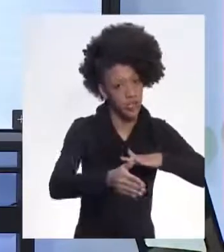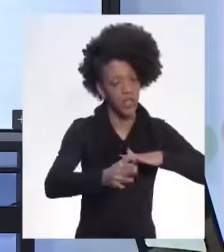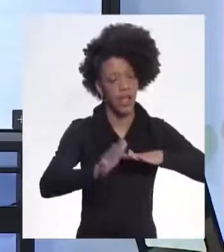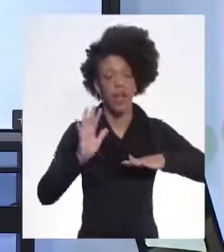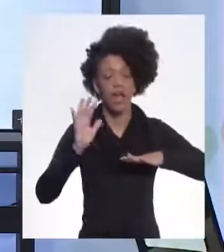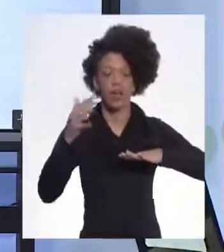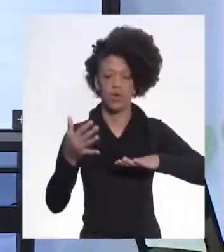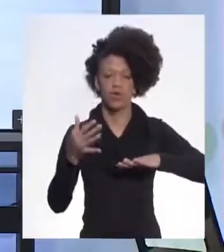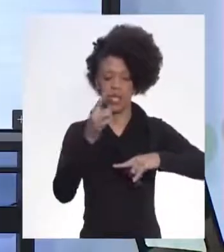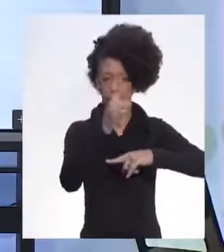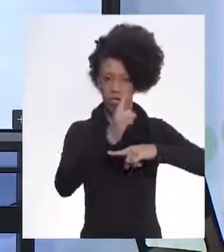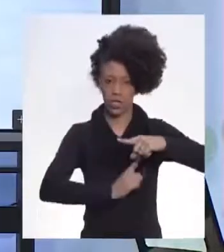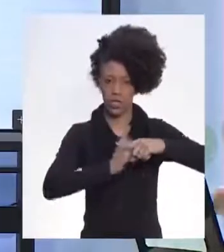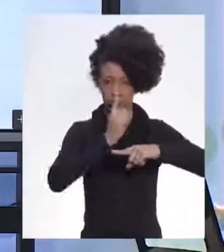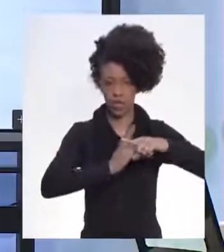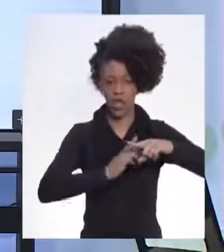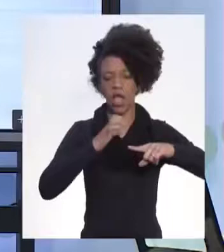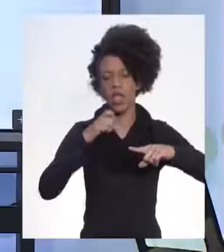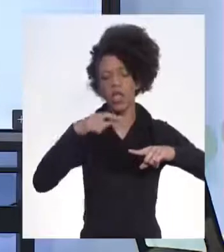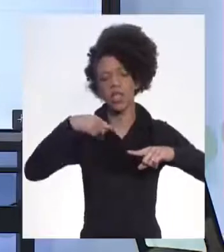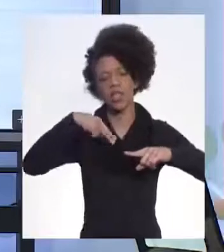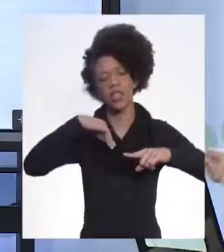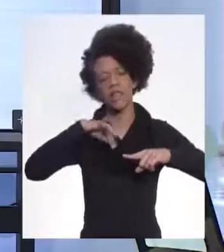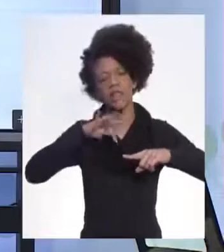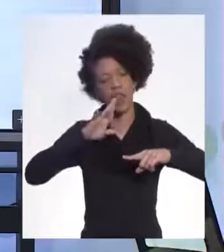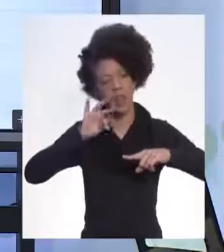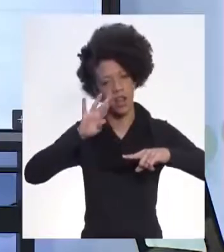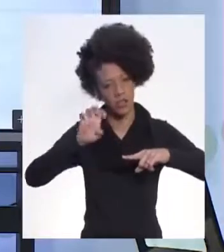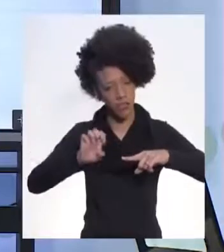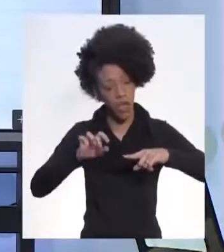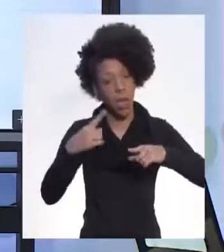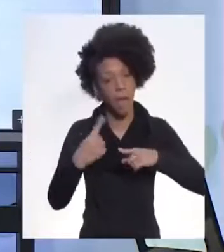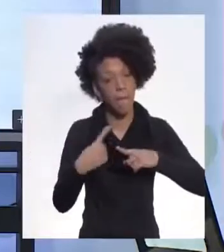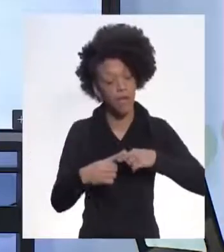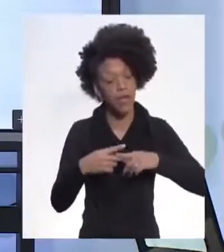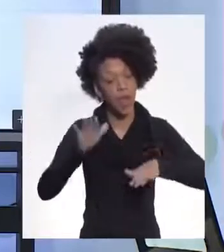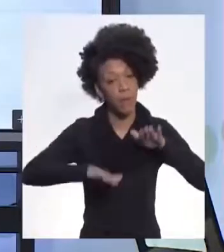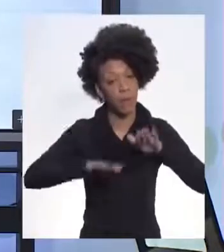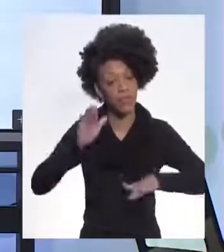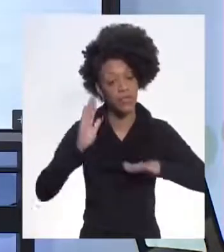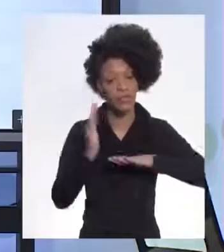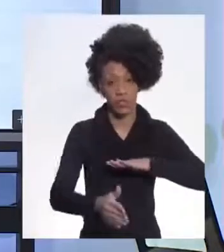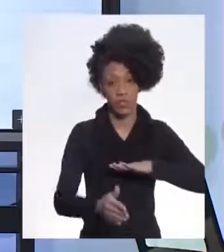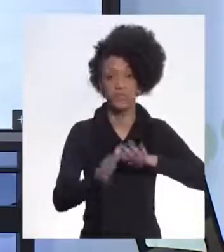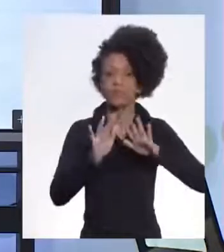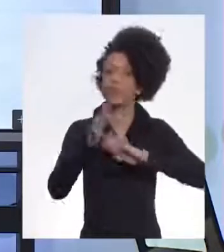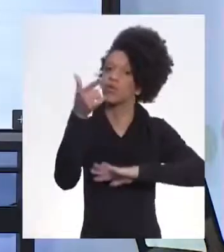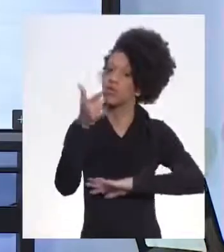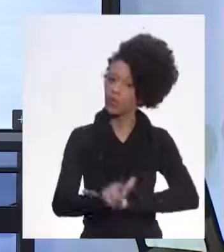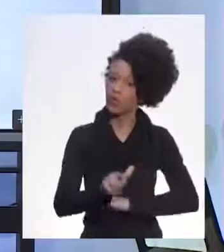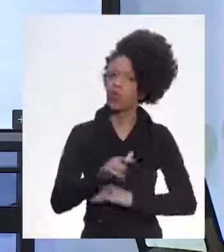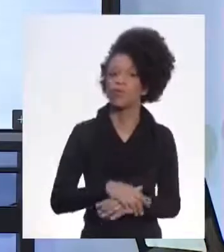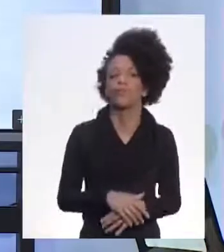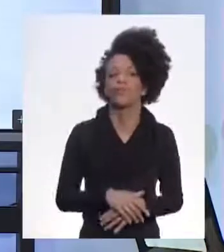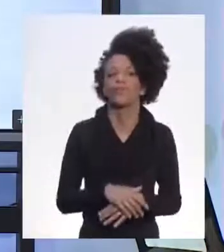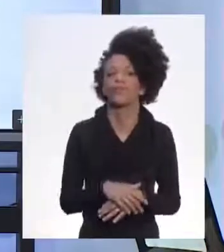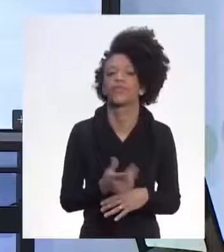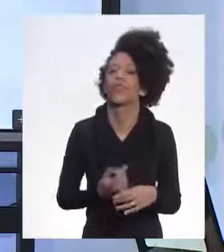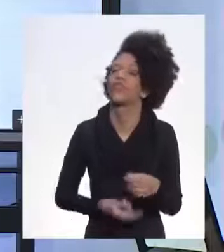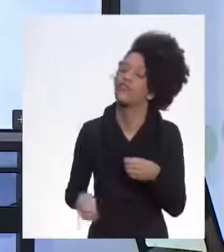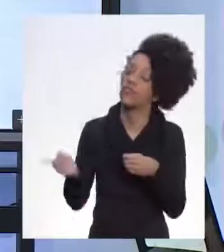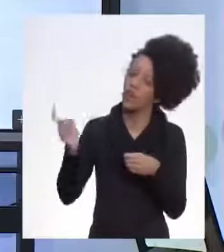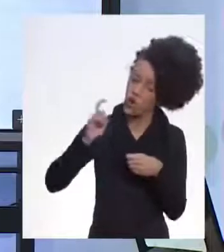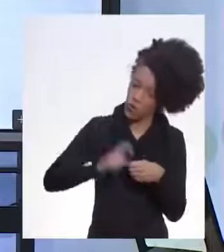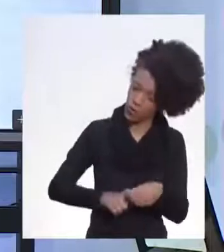acontece aí, essa fração equivalente vai acontecer, porque é uma proporcionalidade direta. Então, de novo, vou até voltar